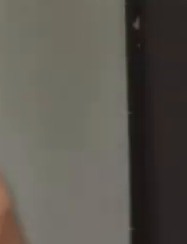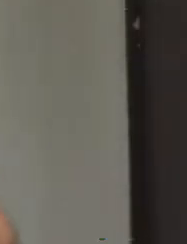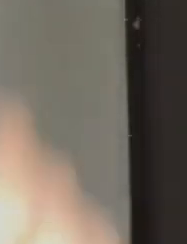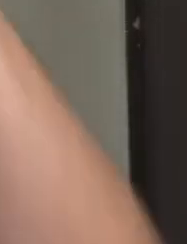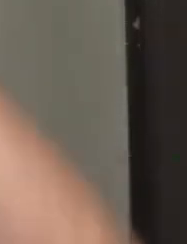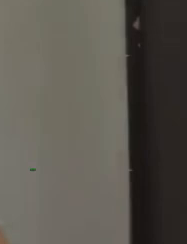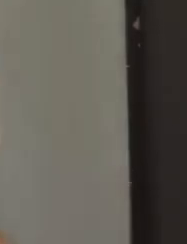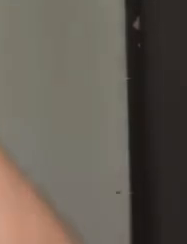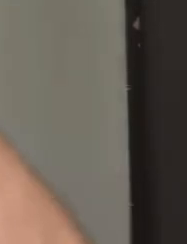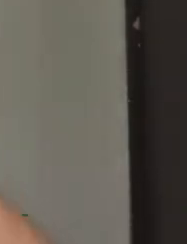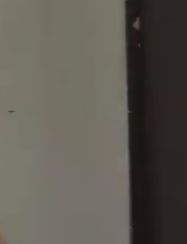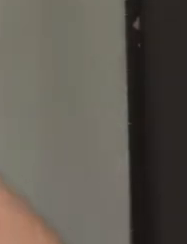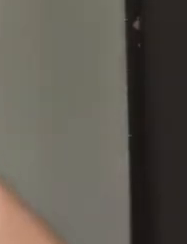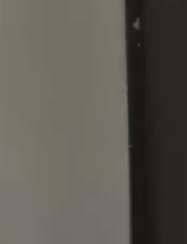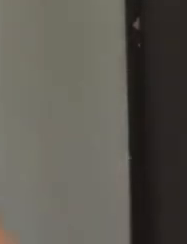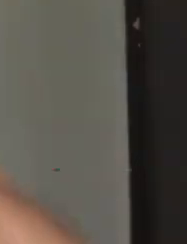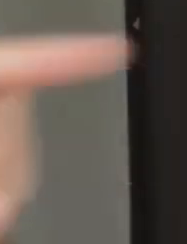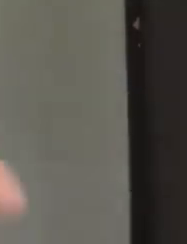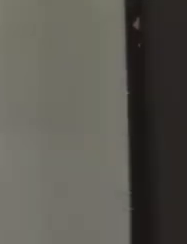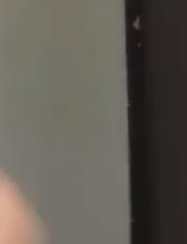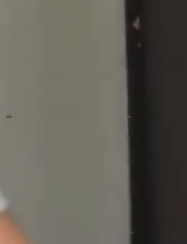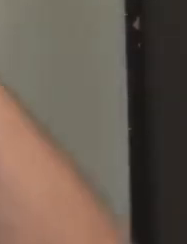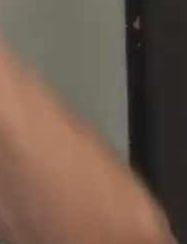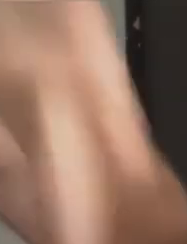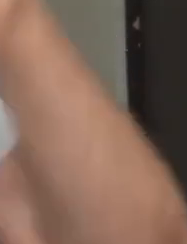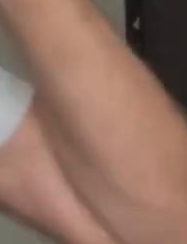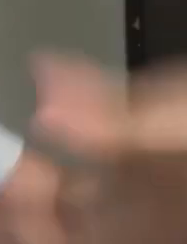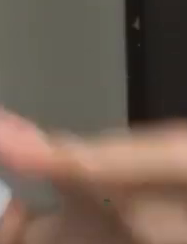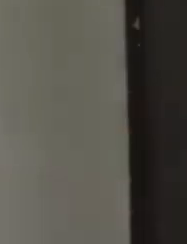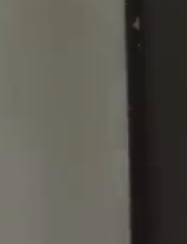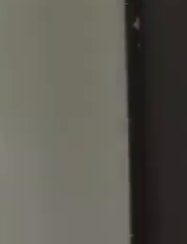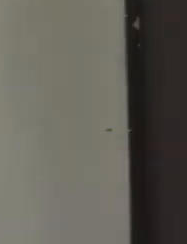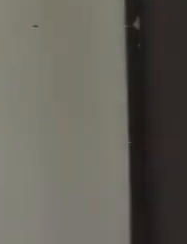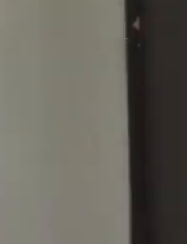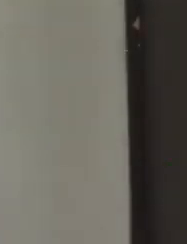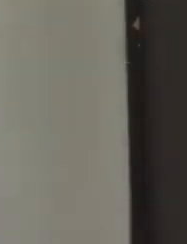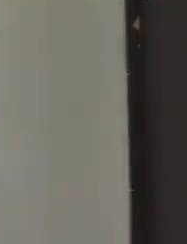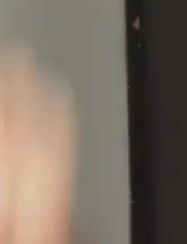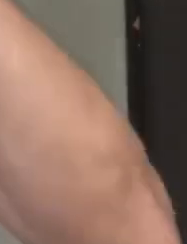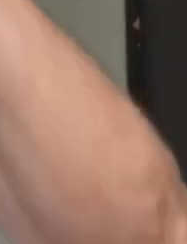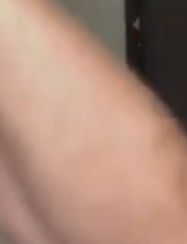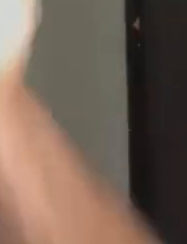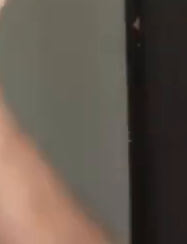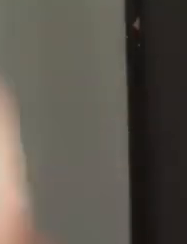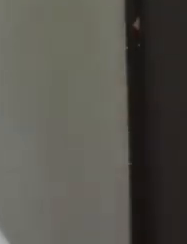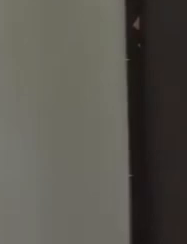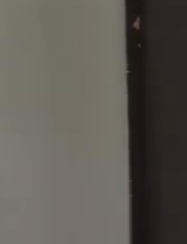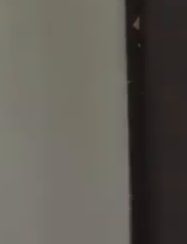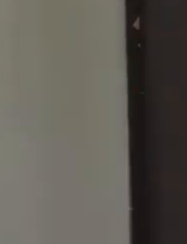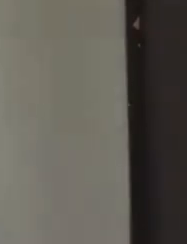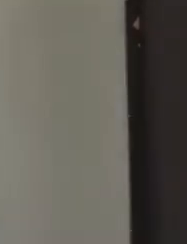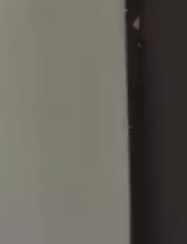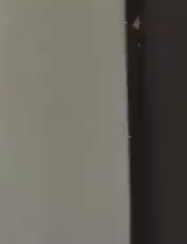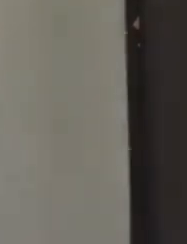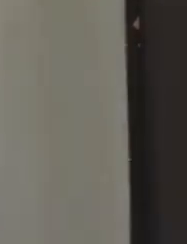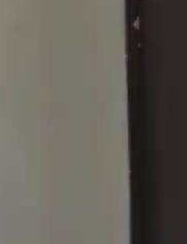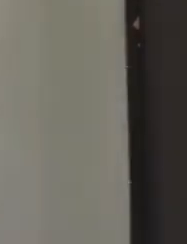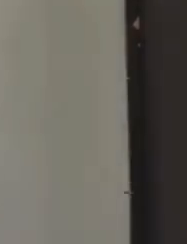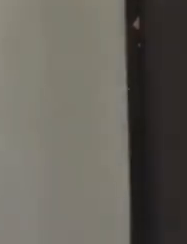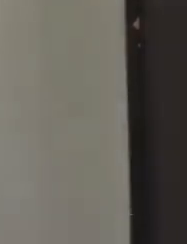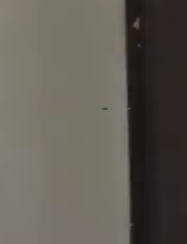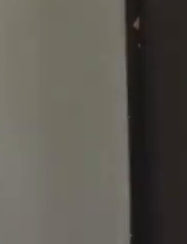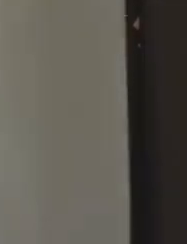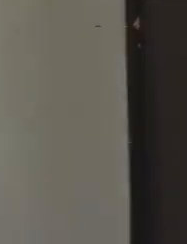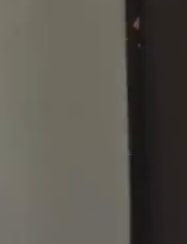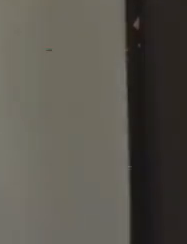é o berço do partido nazista no Brasil. Onde é que foi fundado o partido nazista no Brasil? Em Timbó, Santa Catarina. Santa